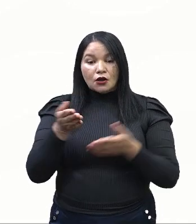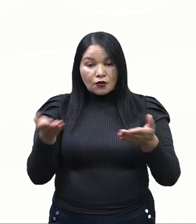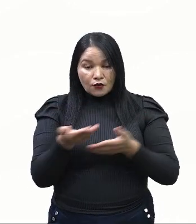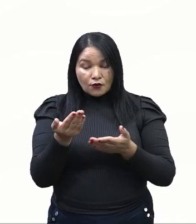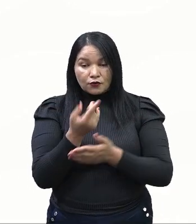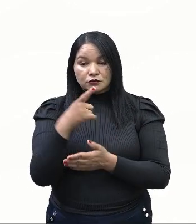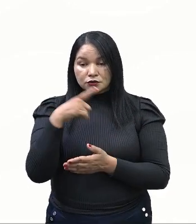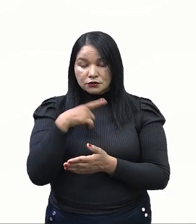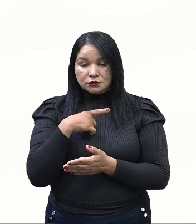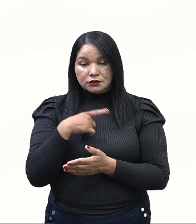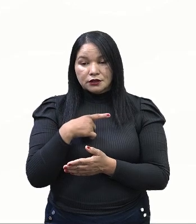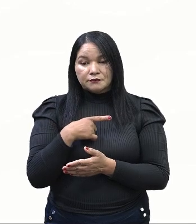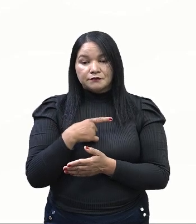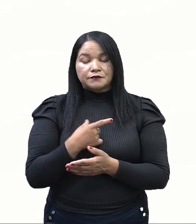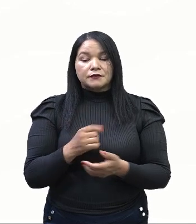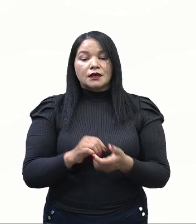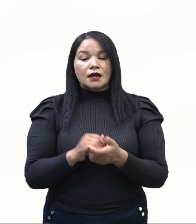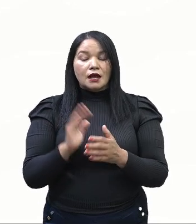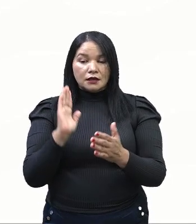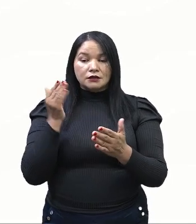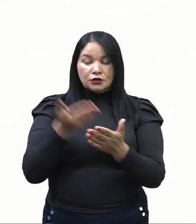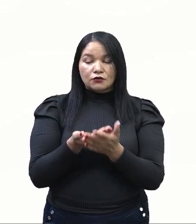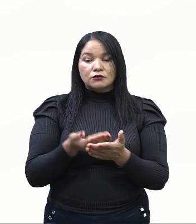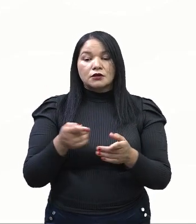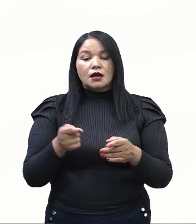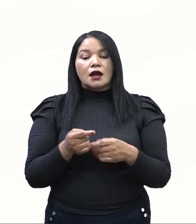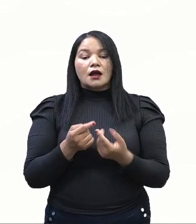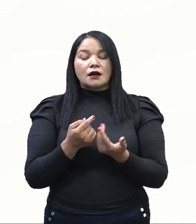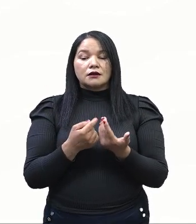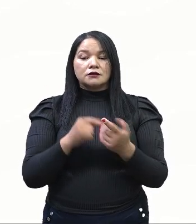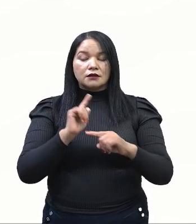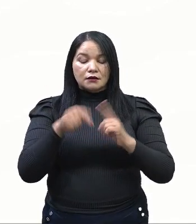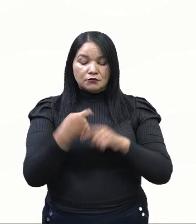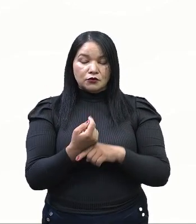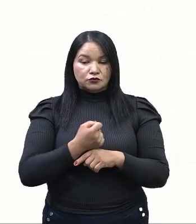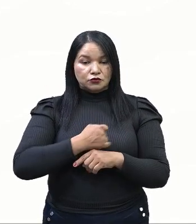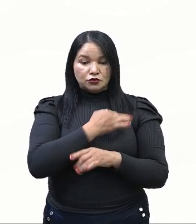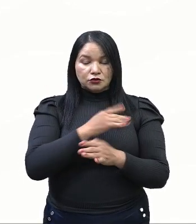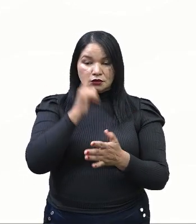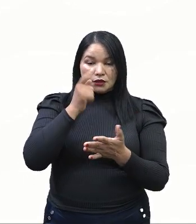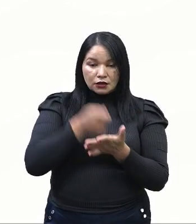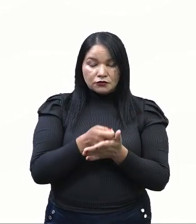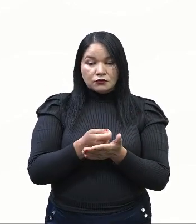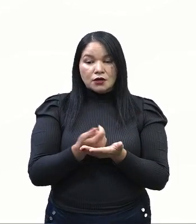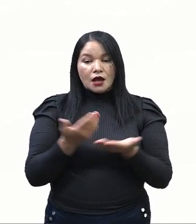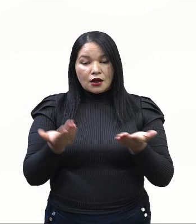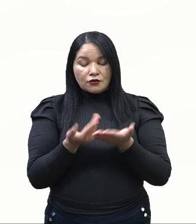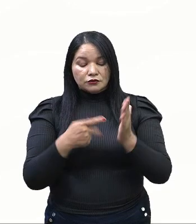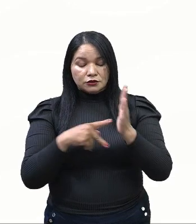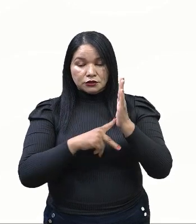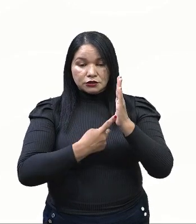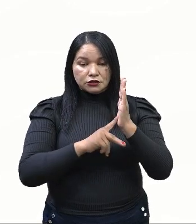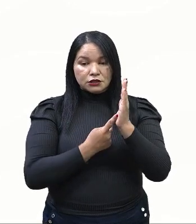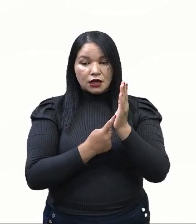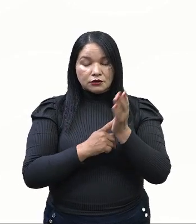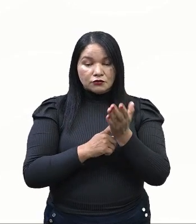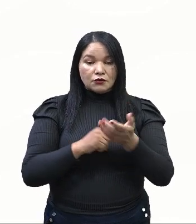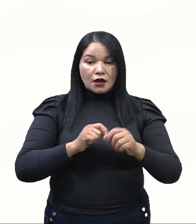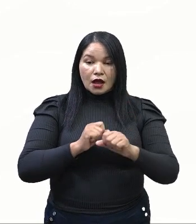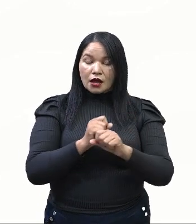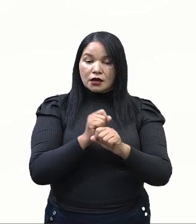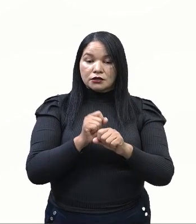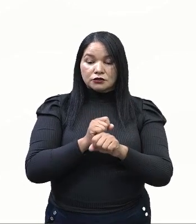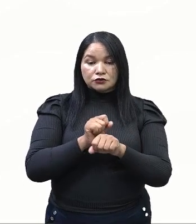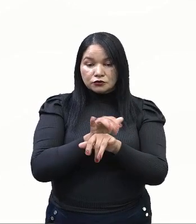após esse momento da ditadura, os sindicatos eles vão se expandir cada vez mais